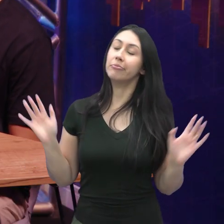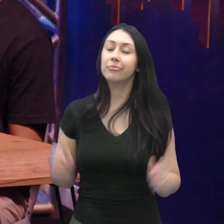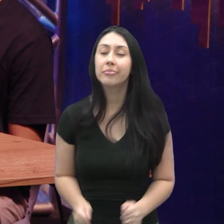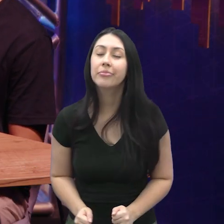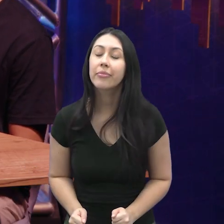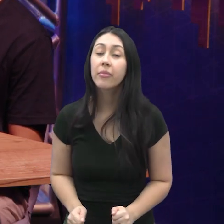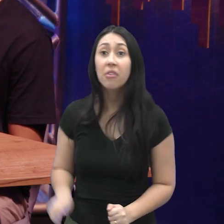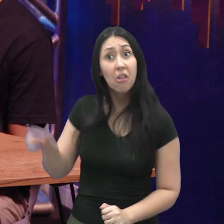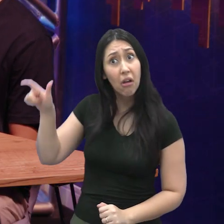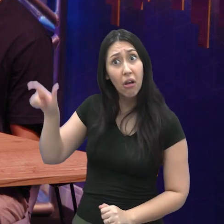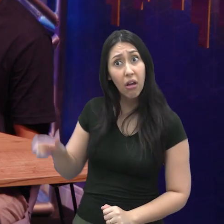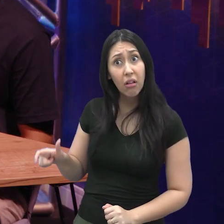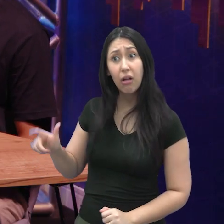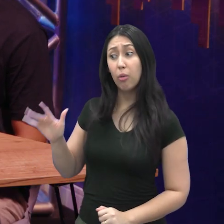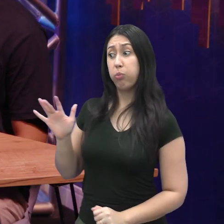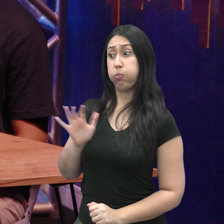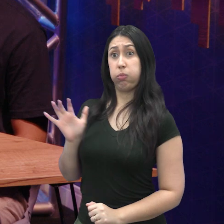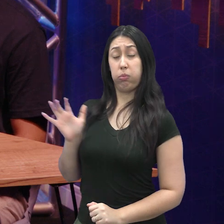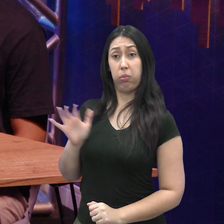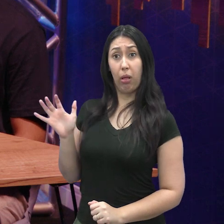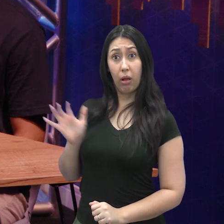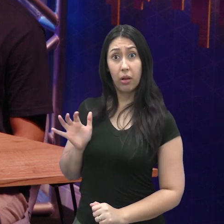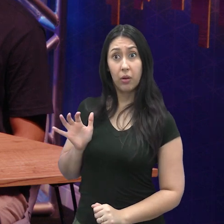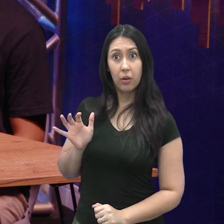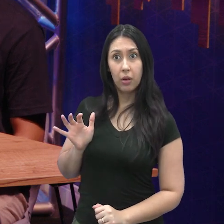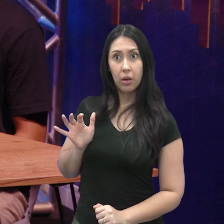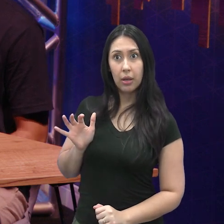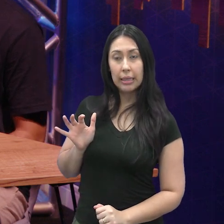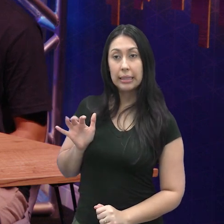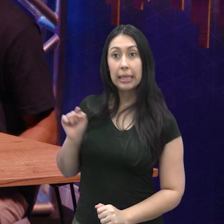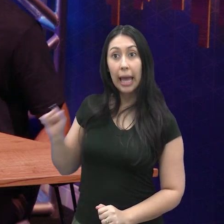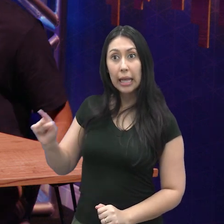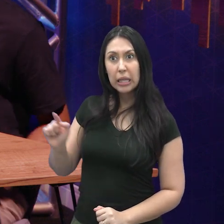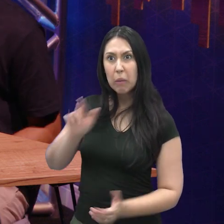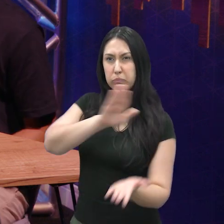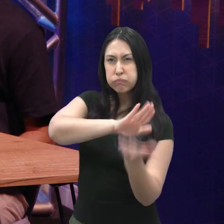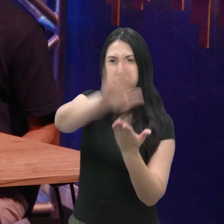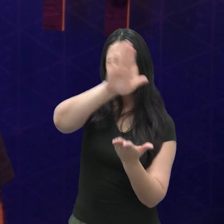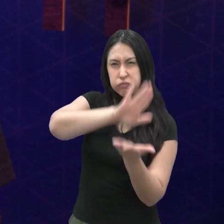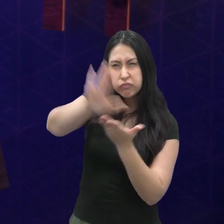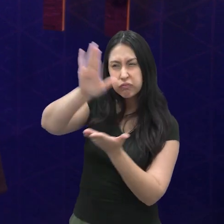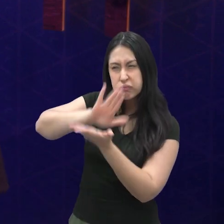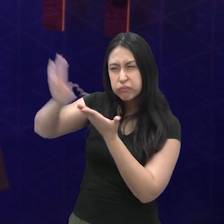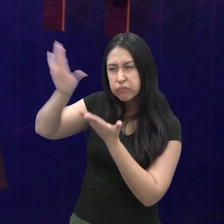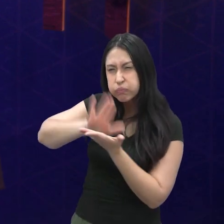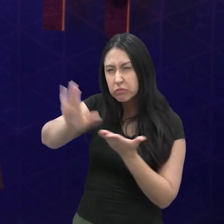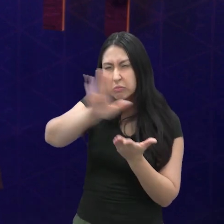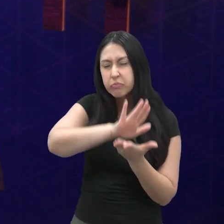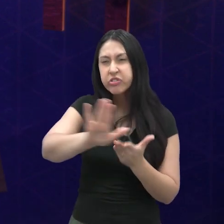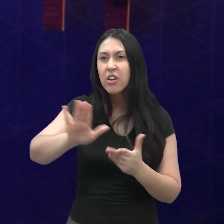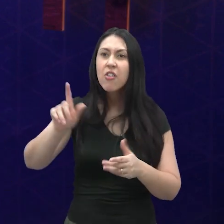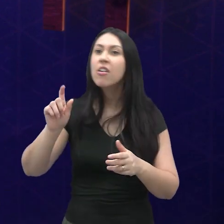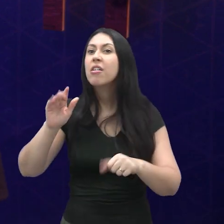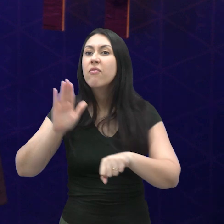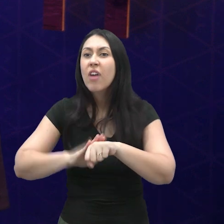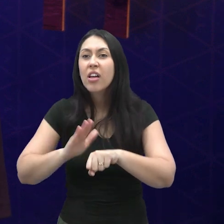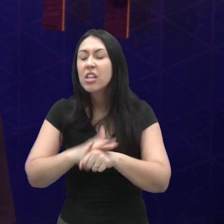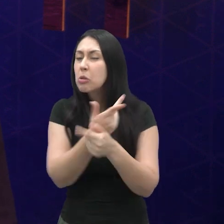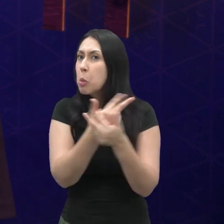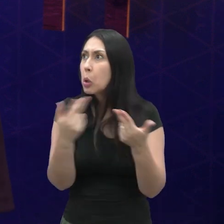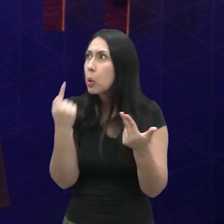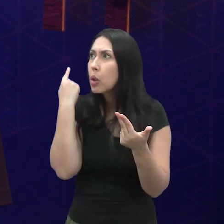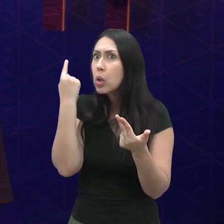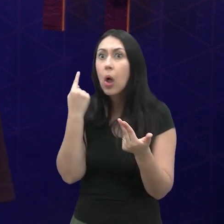enfim, esse milionário, ele tá investindo milhões e ele tá fazendo umas coisas mirabolantes